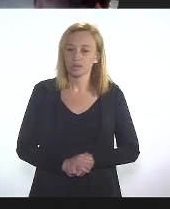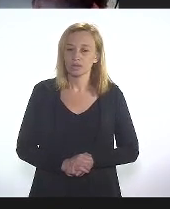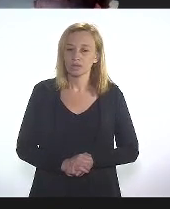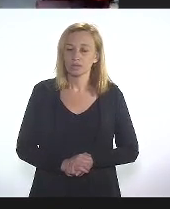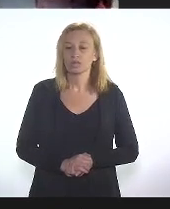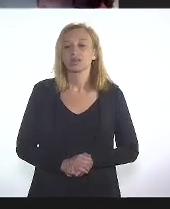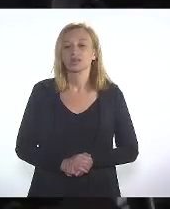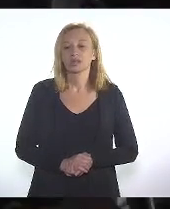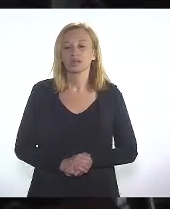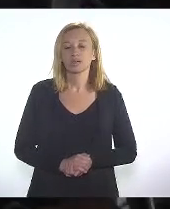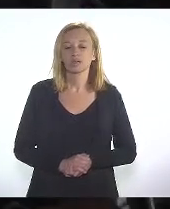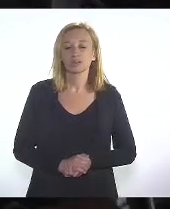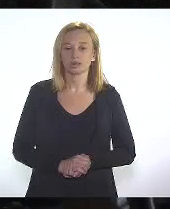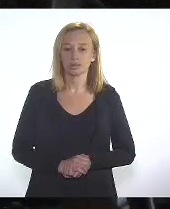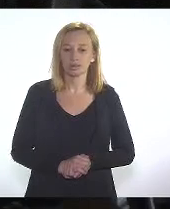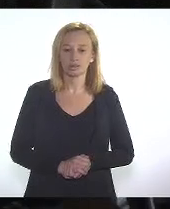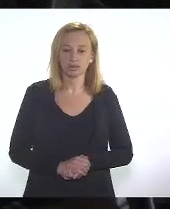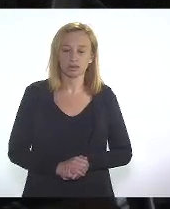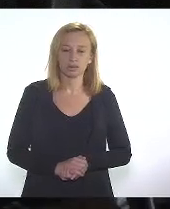Deputado Bebeto.